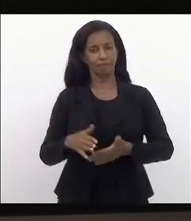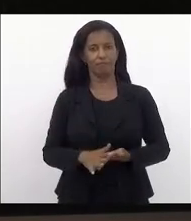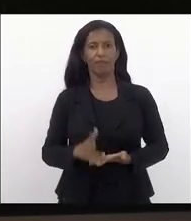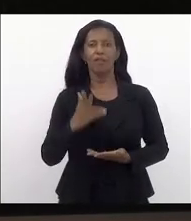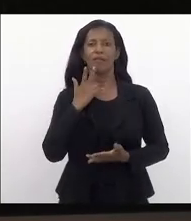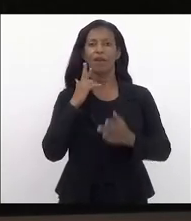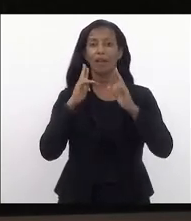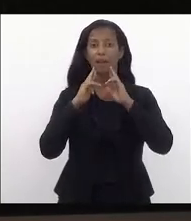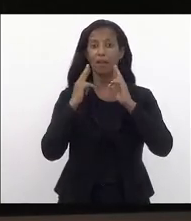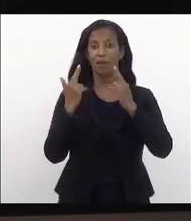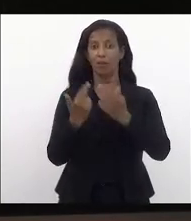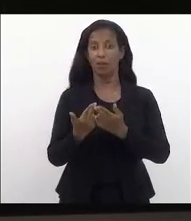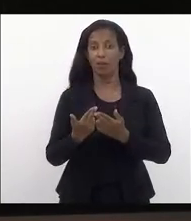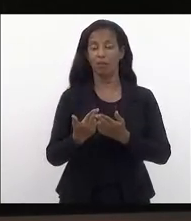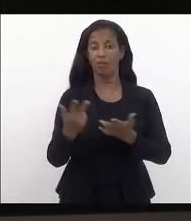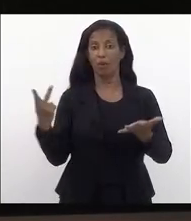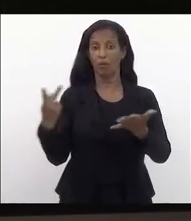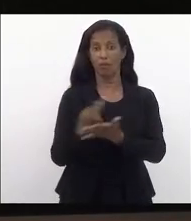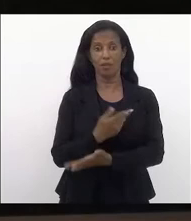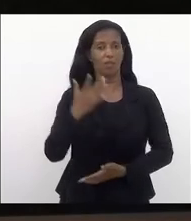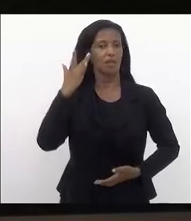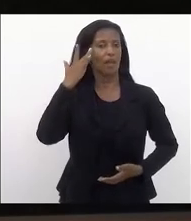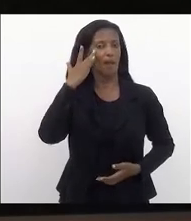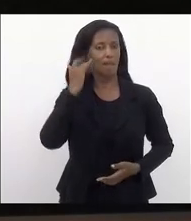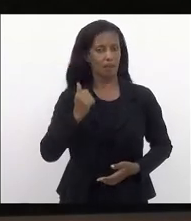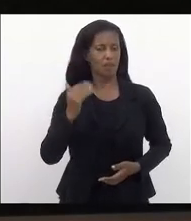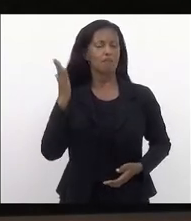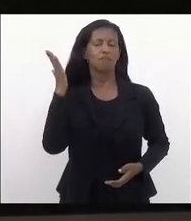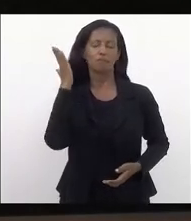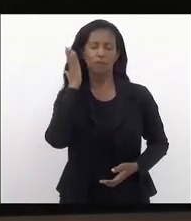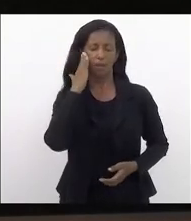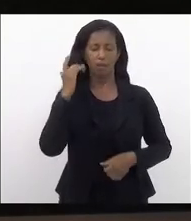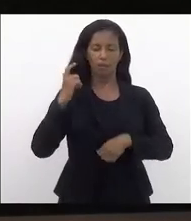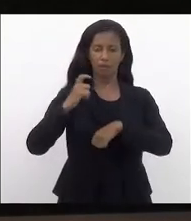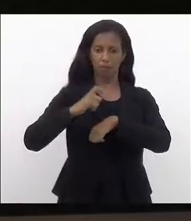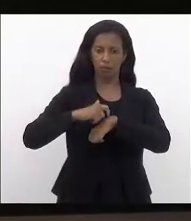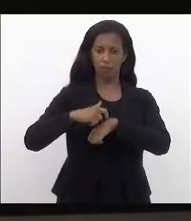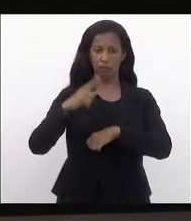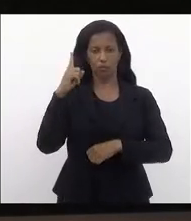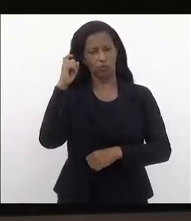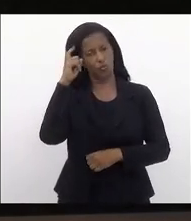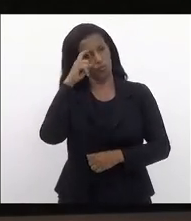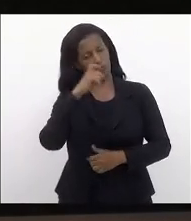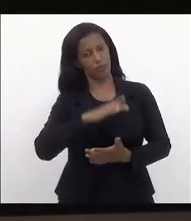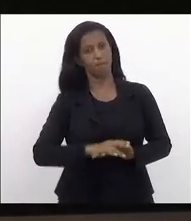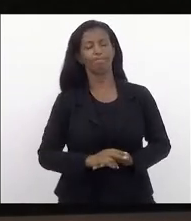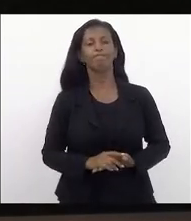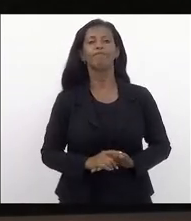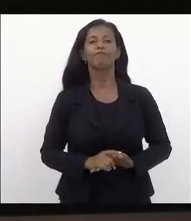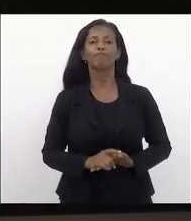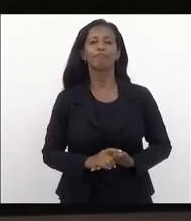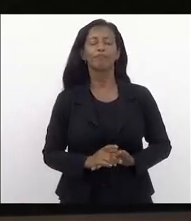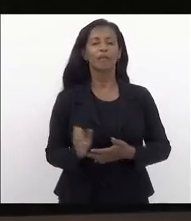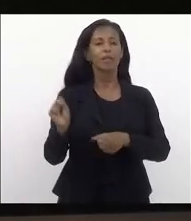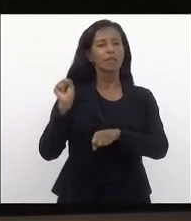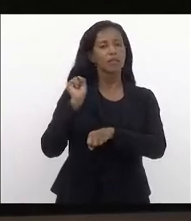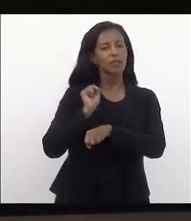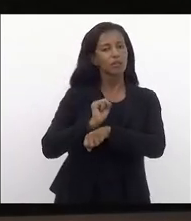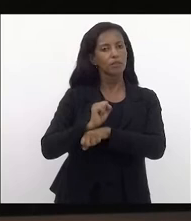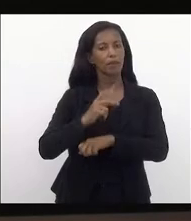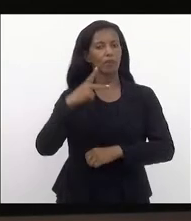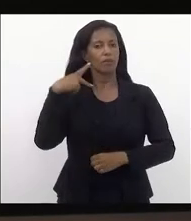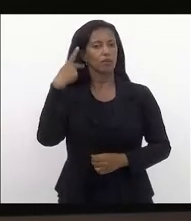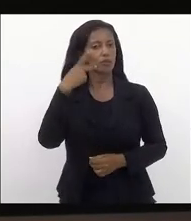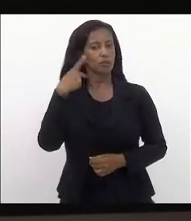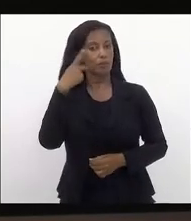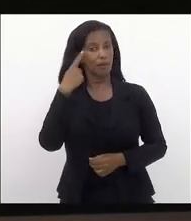audiência pública amanhã vai acontecer nós sabemos que vai ter momentos difíceis mas não temos que superá-los espero que os parlamentares semana